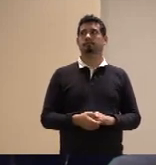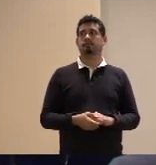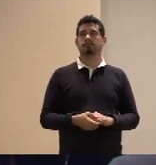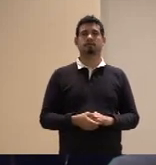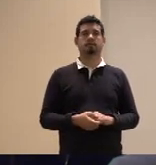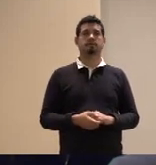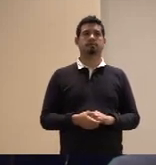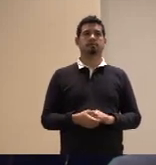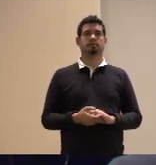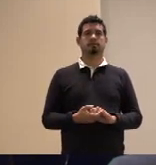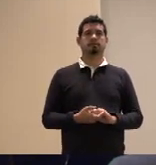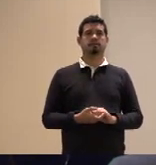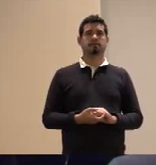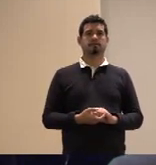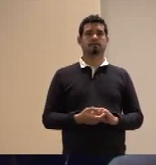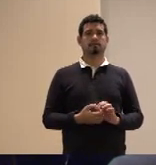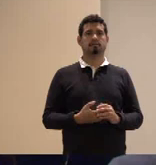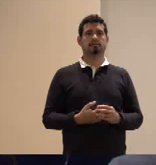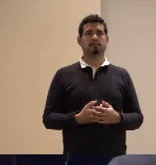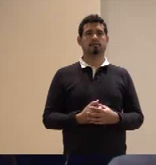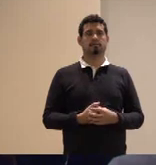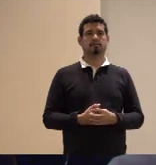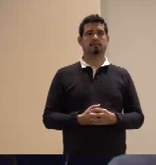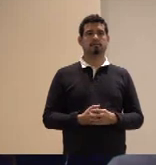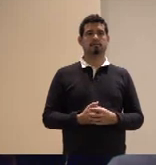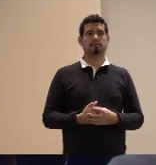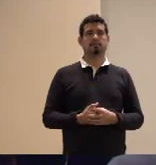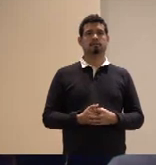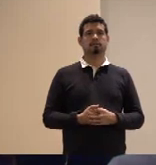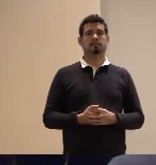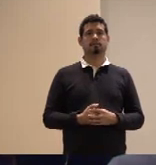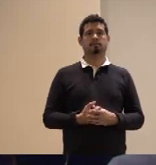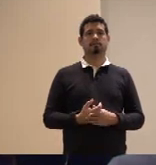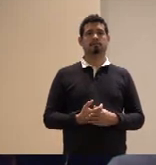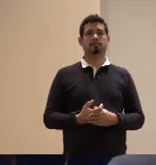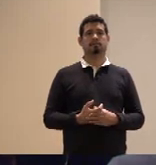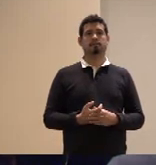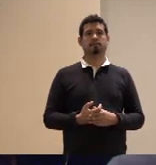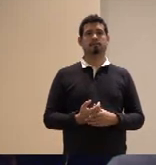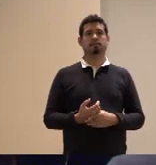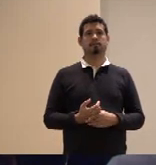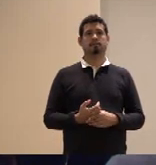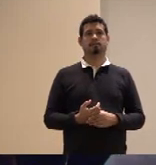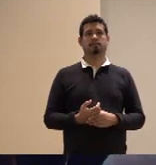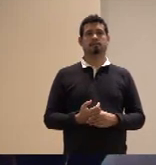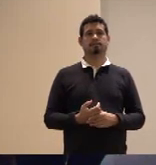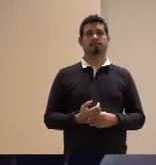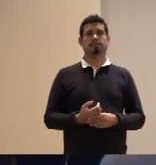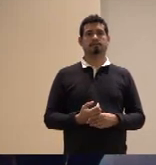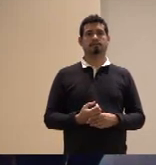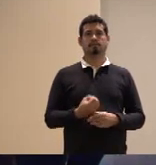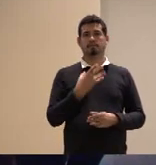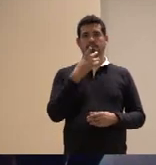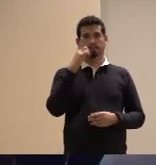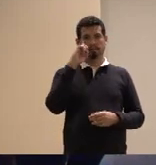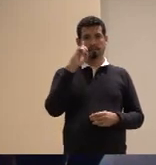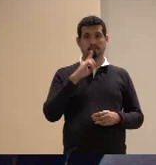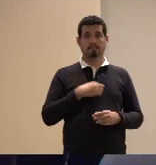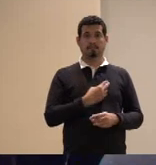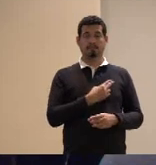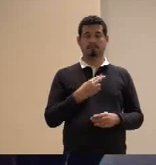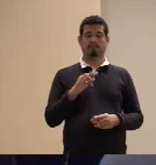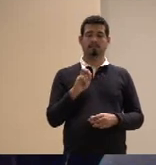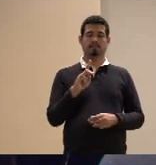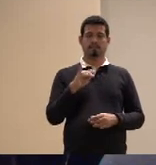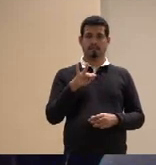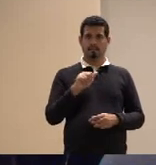Bom Bom dia, eu sou Fernanda, sou psicóloga da